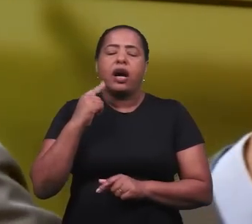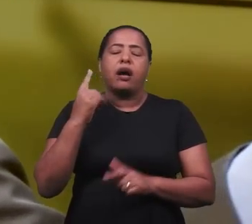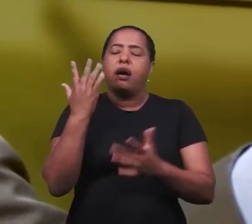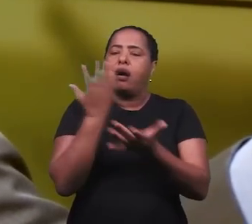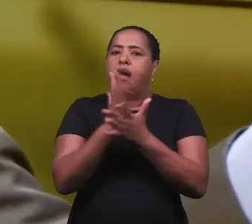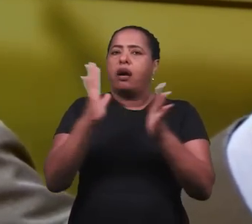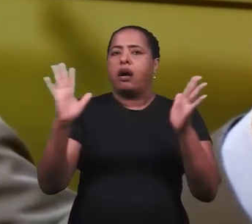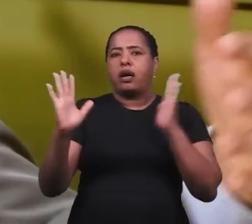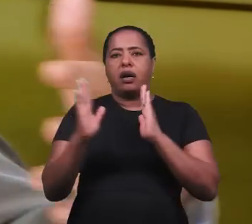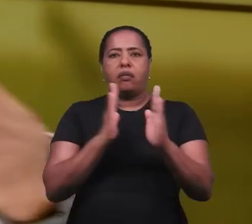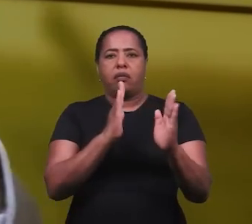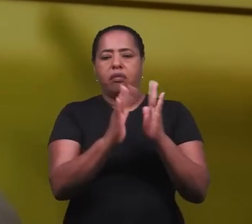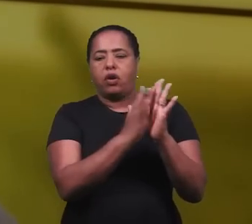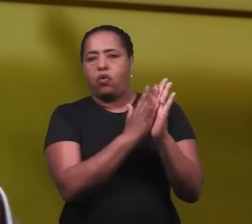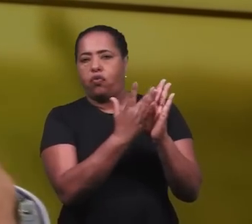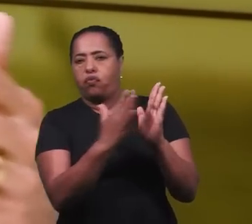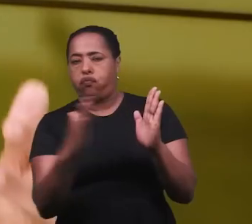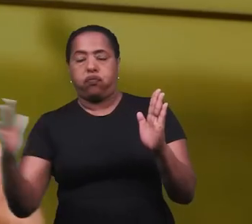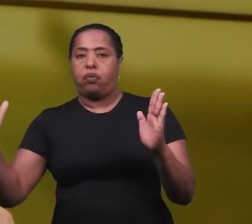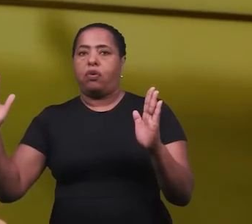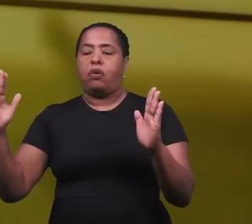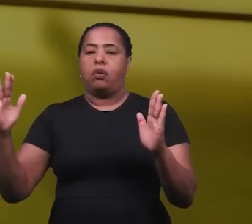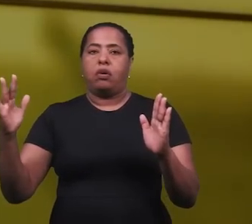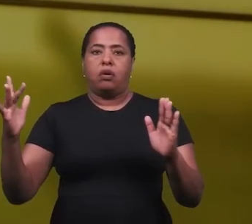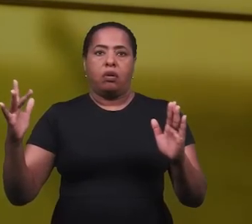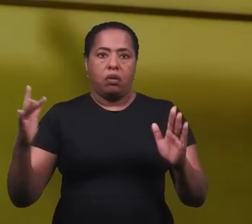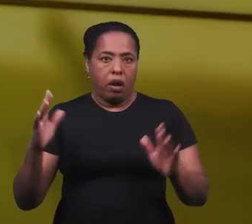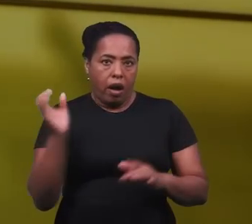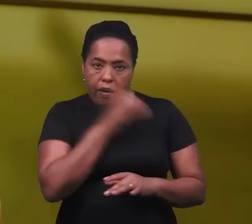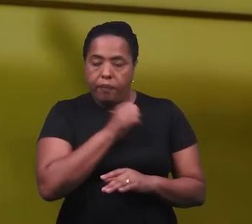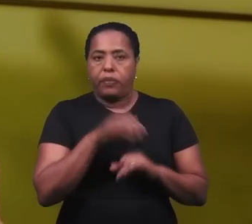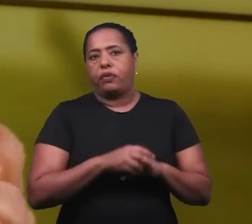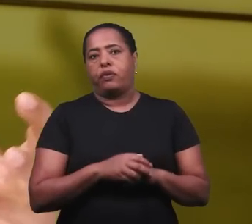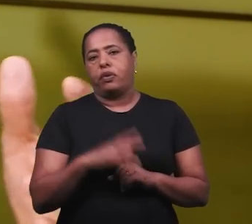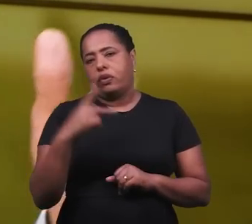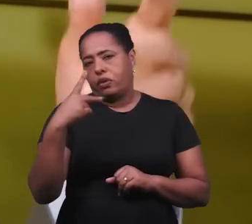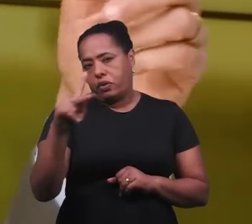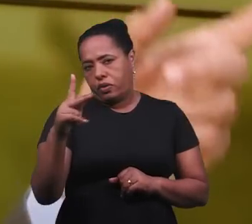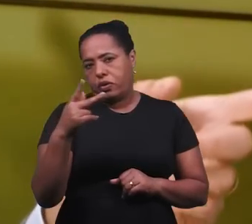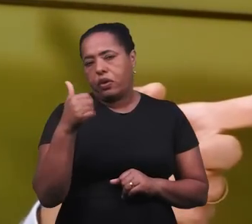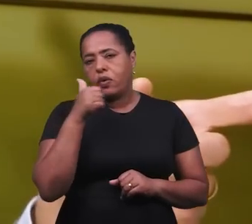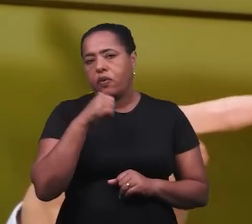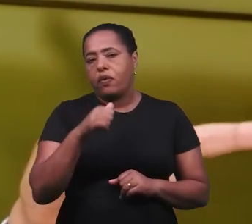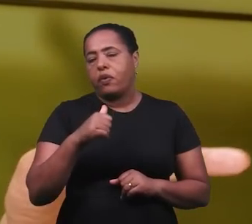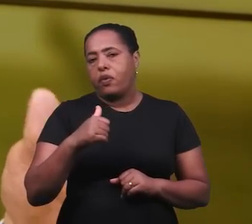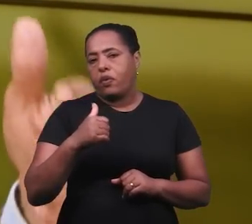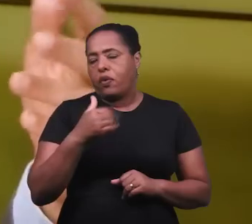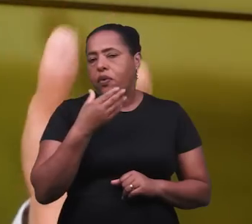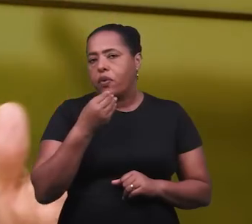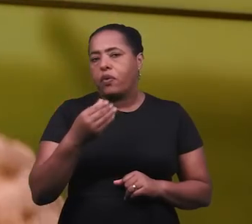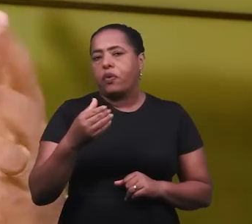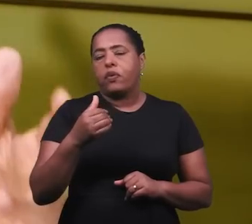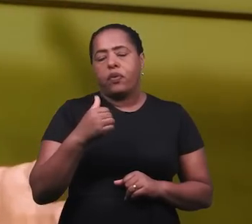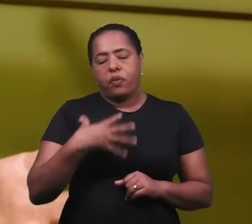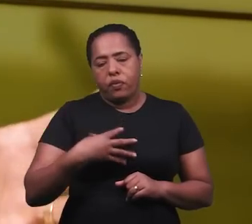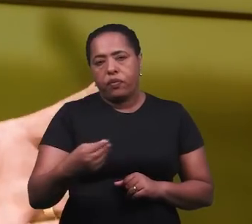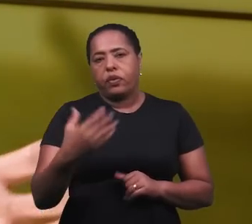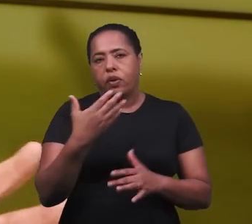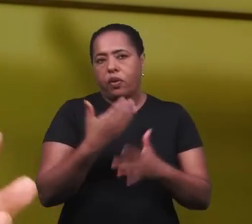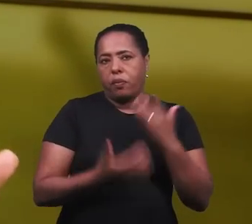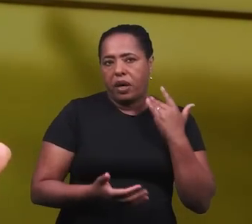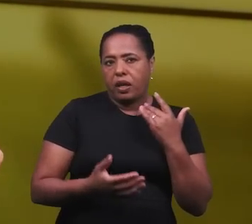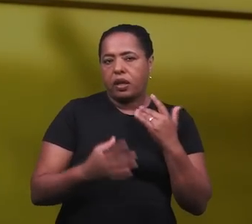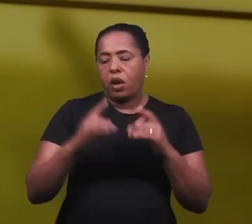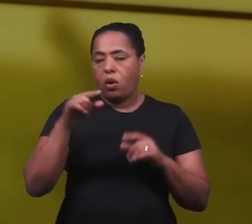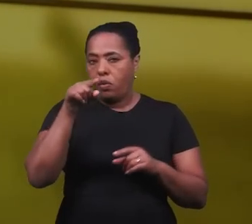o tempo é como um rio, né? Ele já fluiu, ou seja, já passou. Verdade. E infelizmente, aquilo que o seu filho, a sua filha, a sua